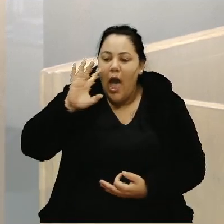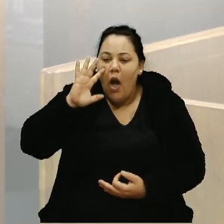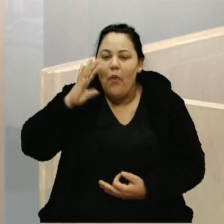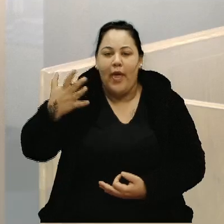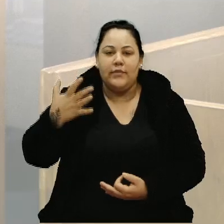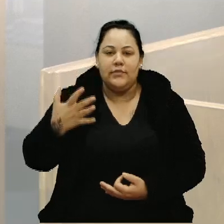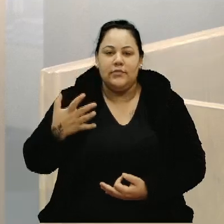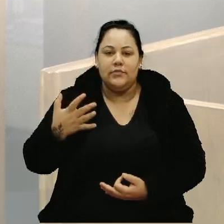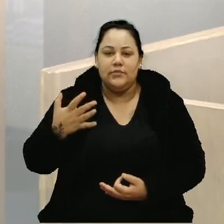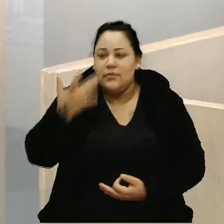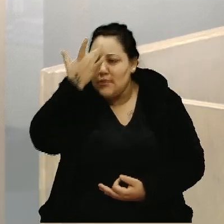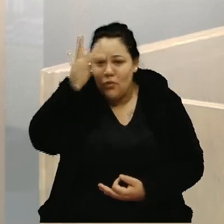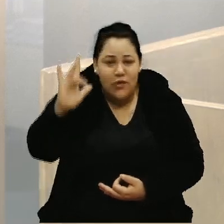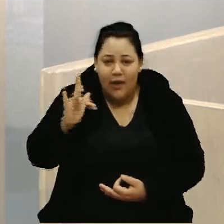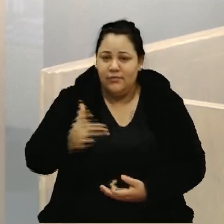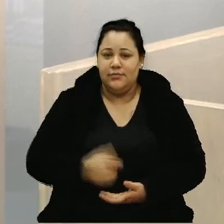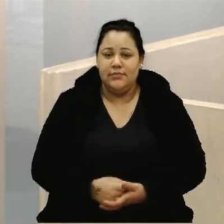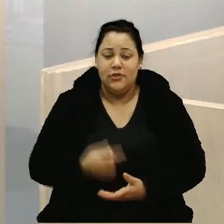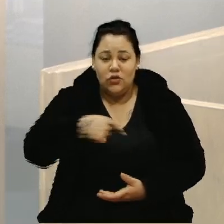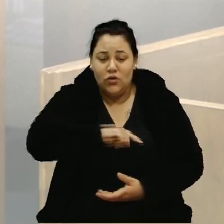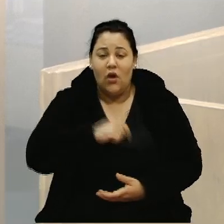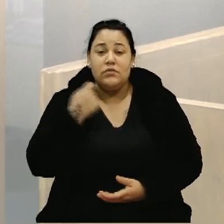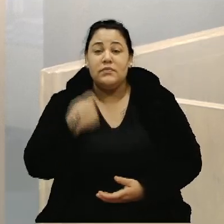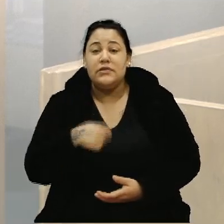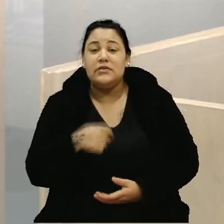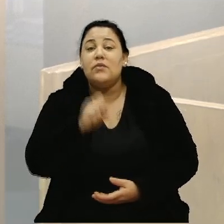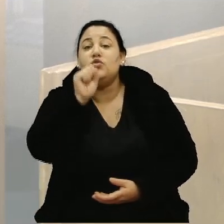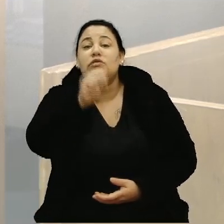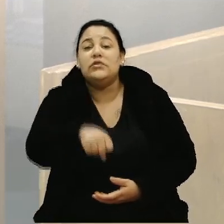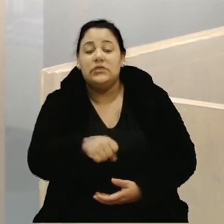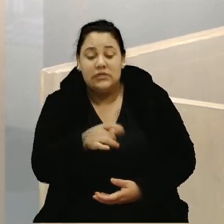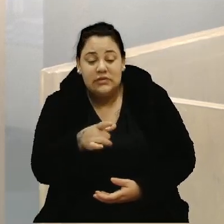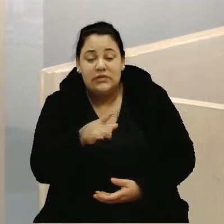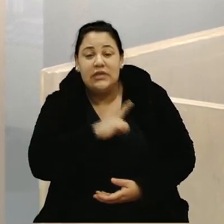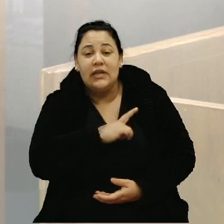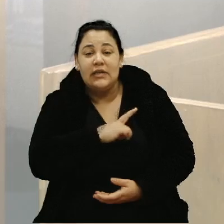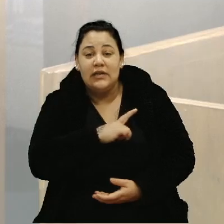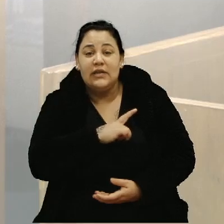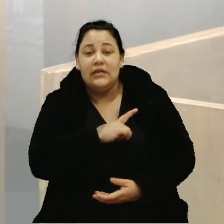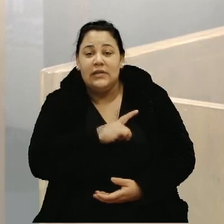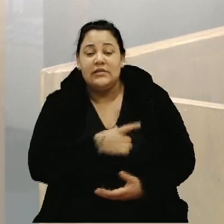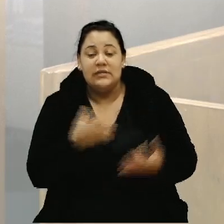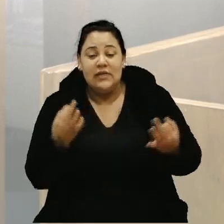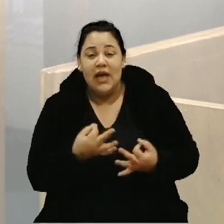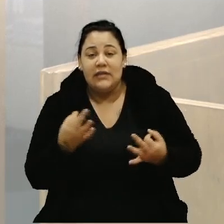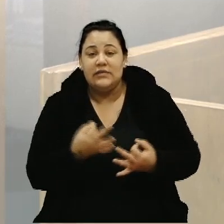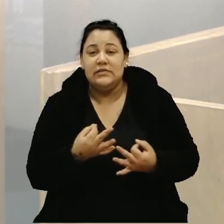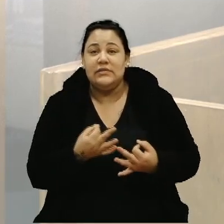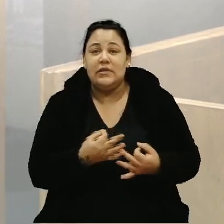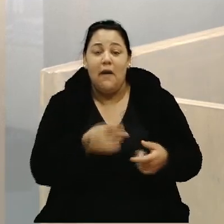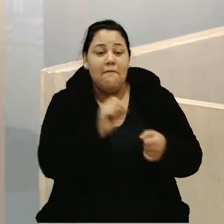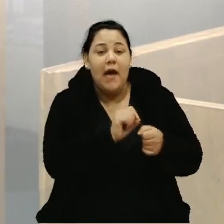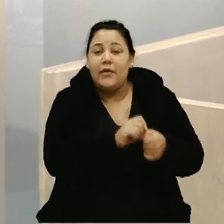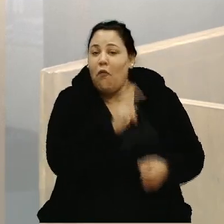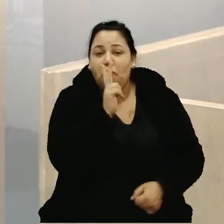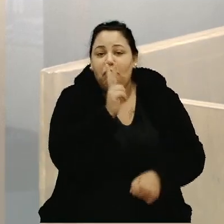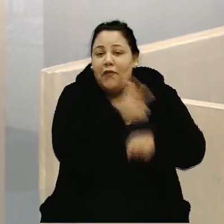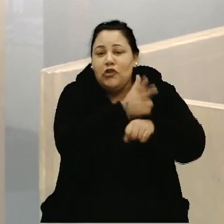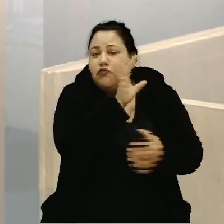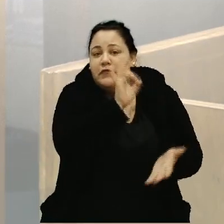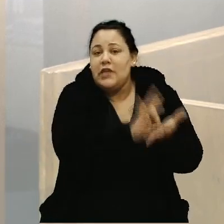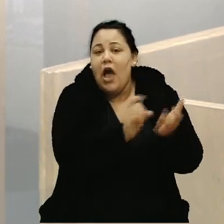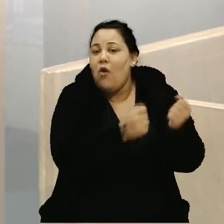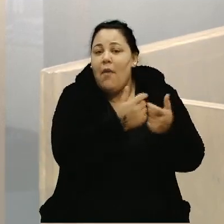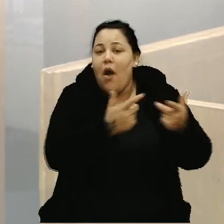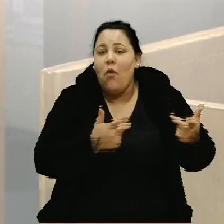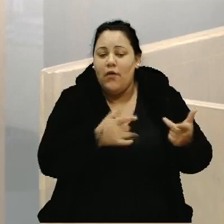aqui hoje, gente. Nós precisamos ter uma certeza que se faça um vídeo, mas que esse